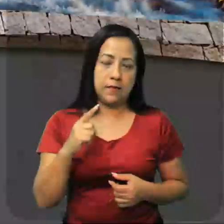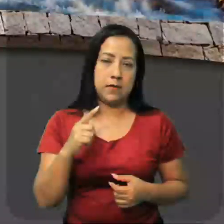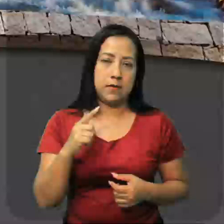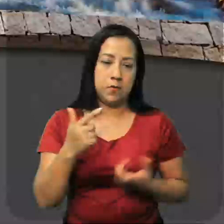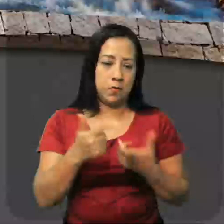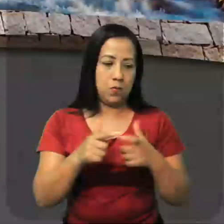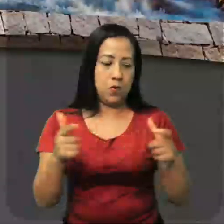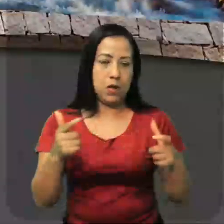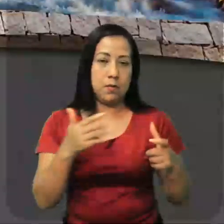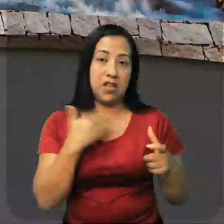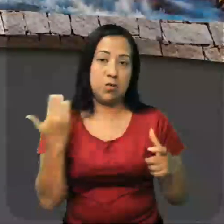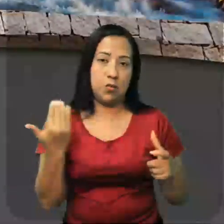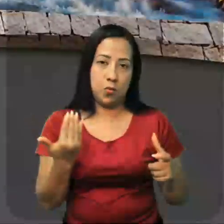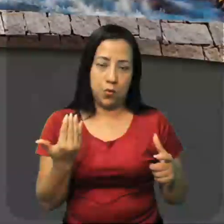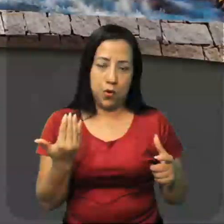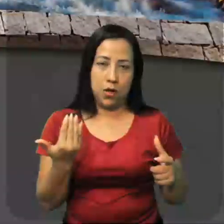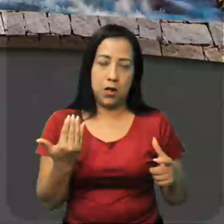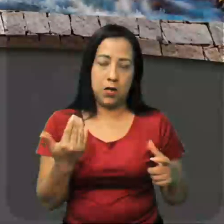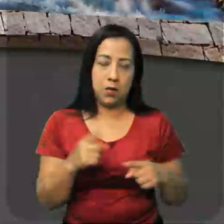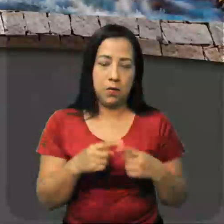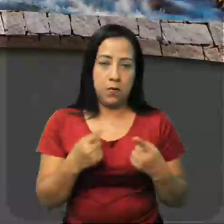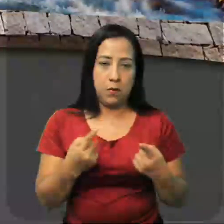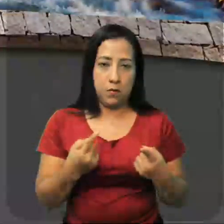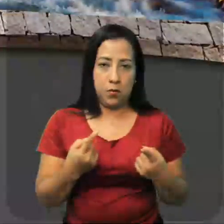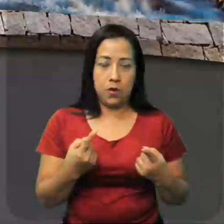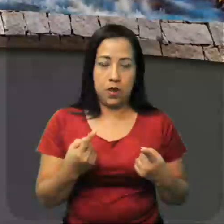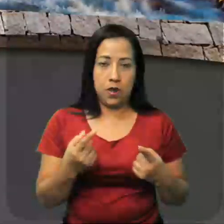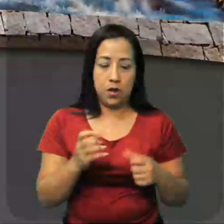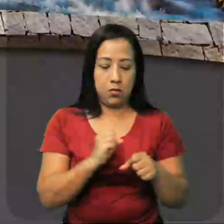nasceu, por causa da pandemia.